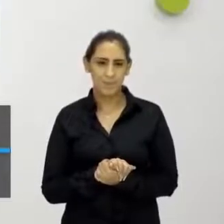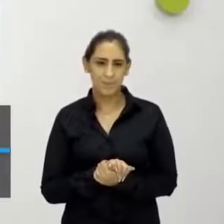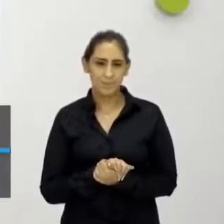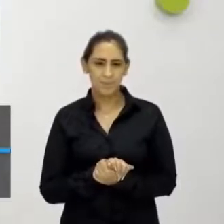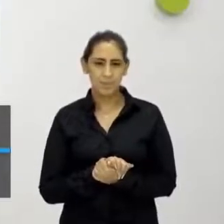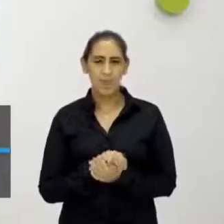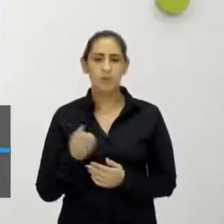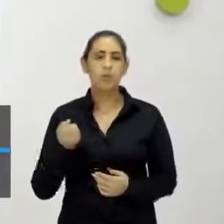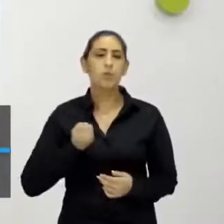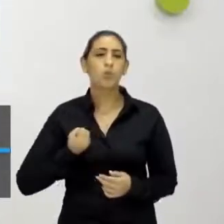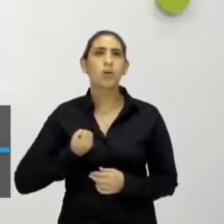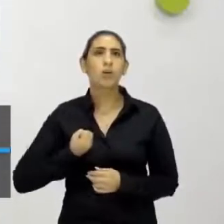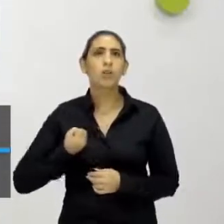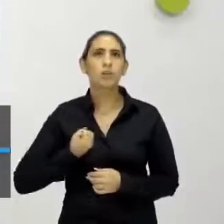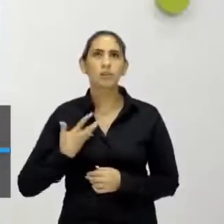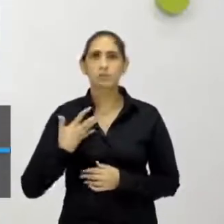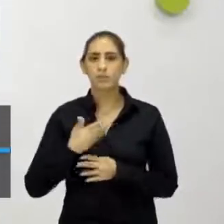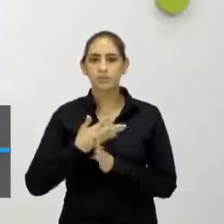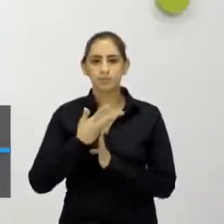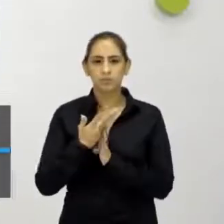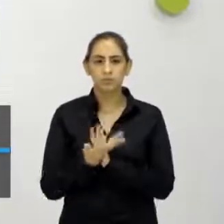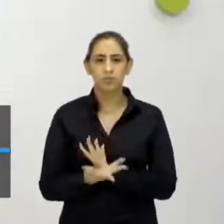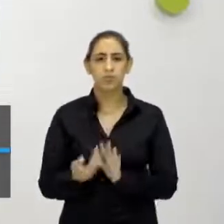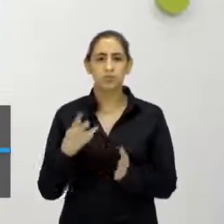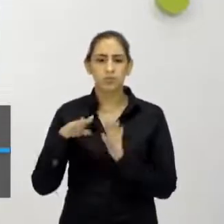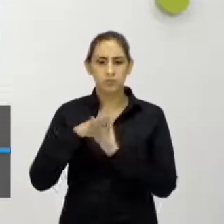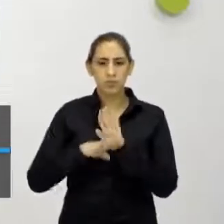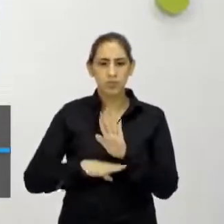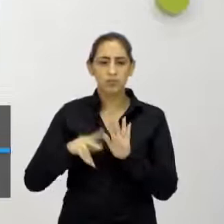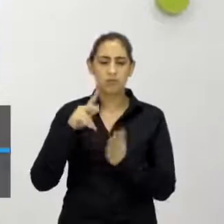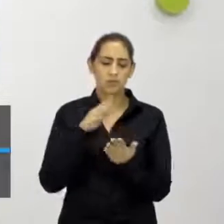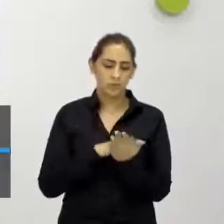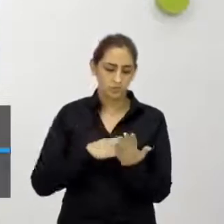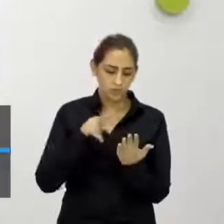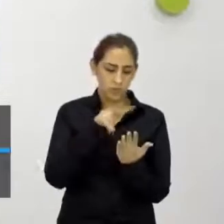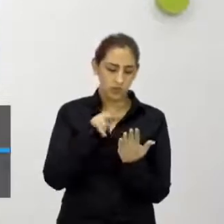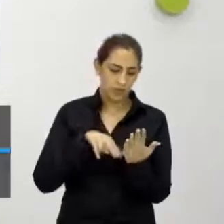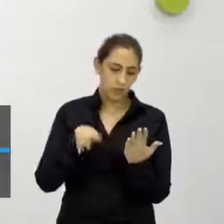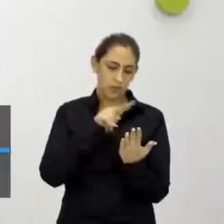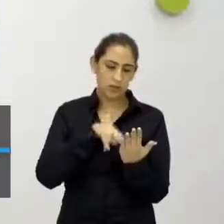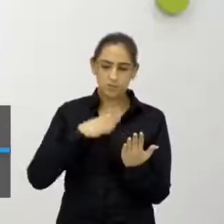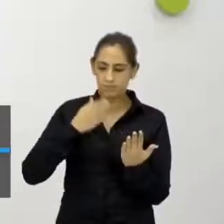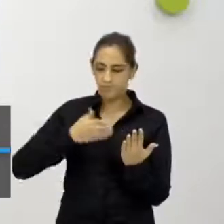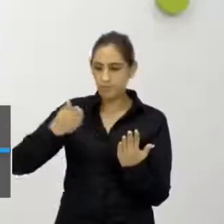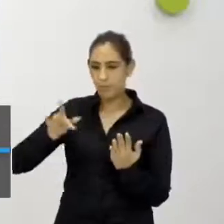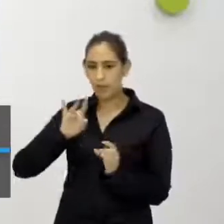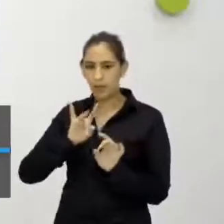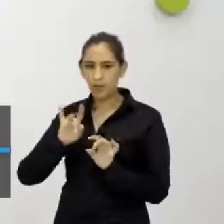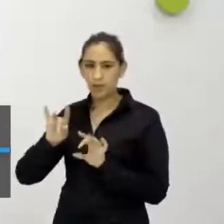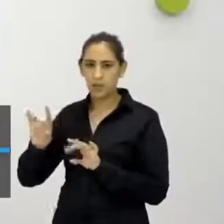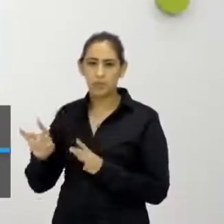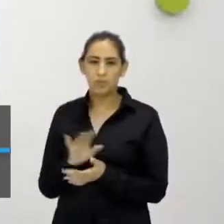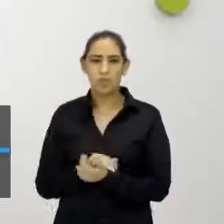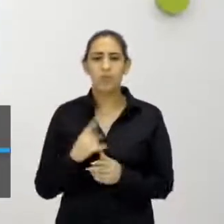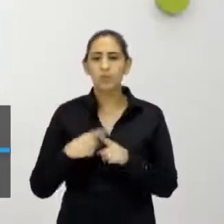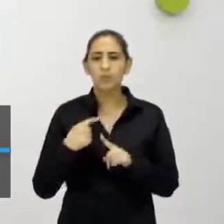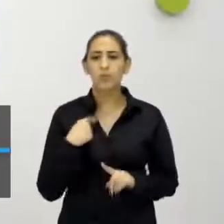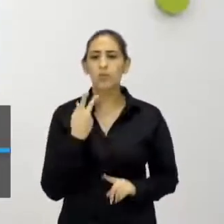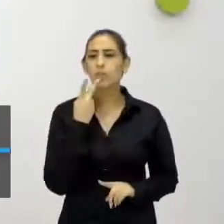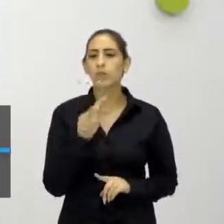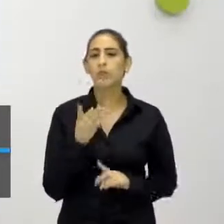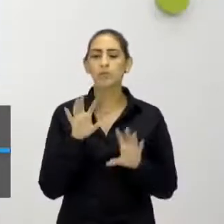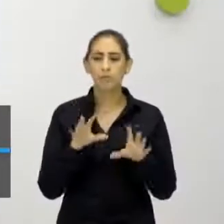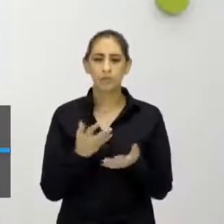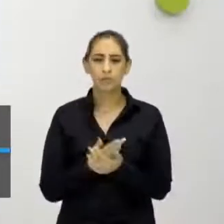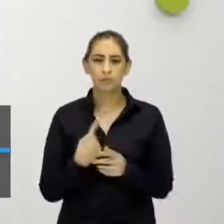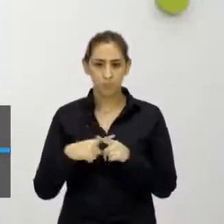maravilhoso. Quantas vezes um texto é repassado até chegar à publicação? Por que eu estou falando isso? Porque